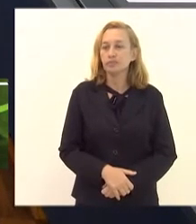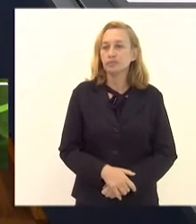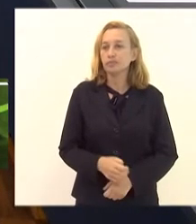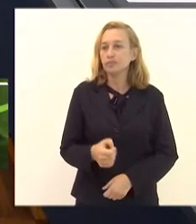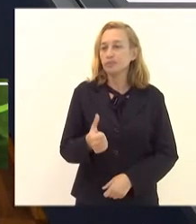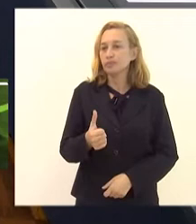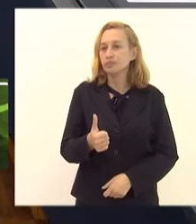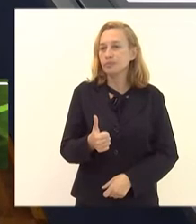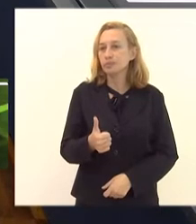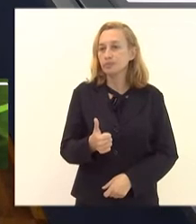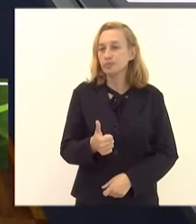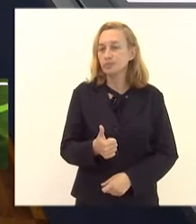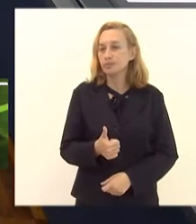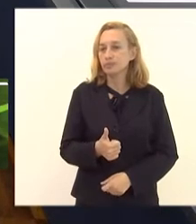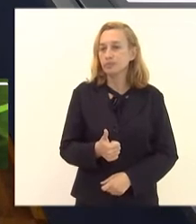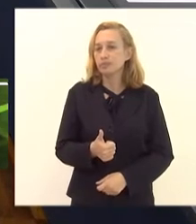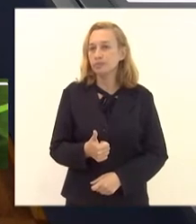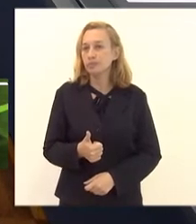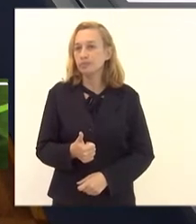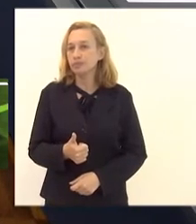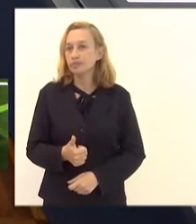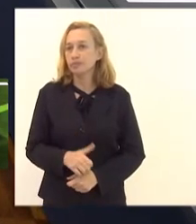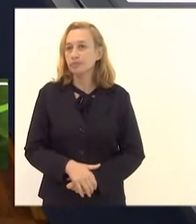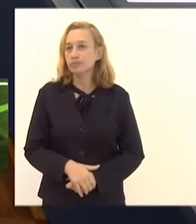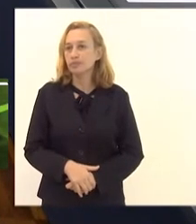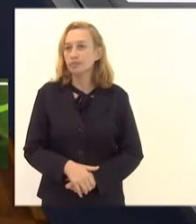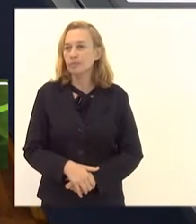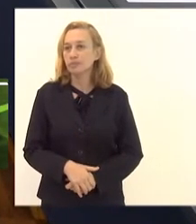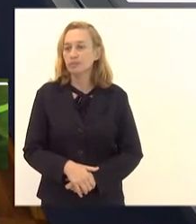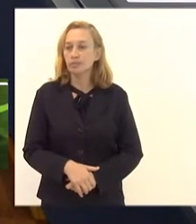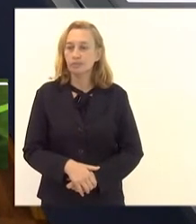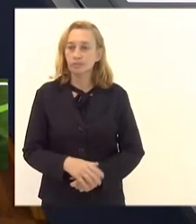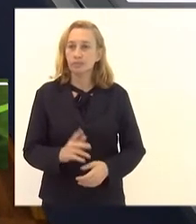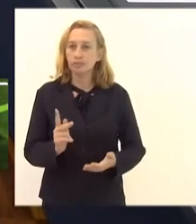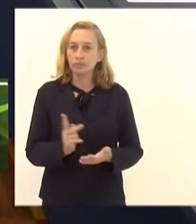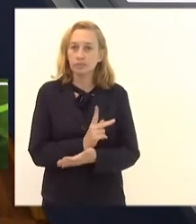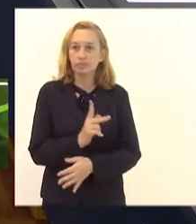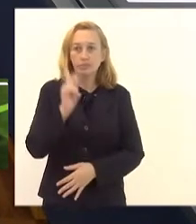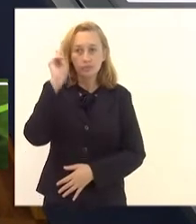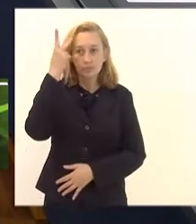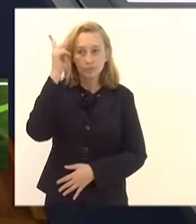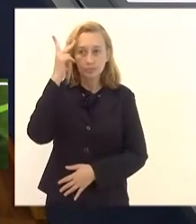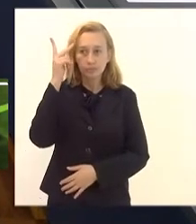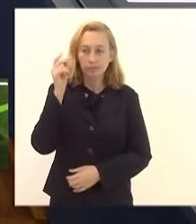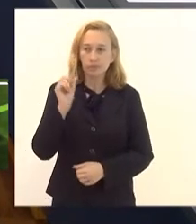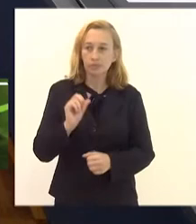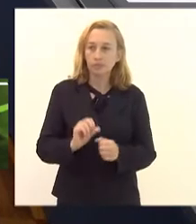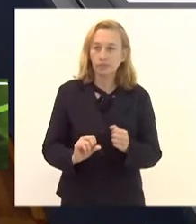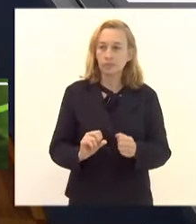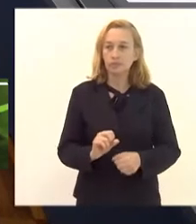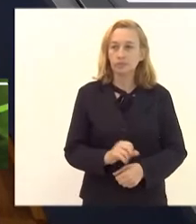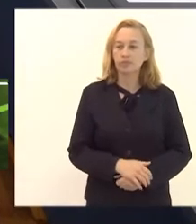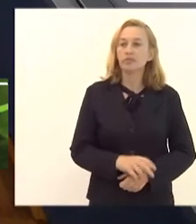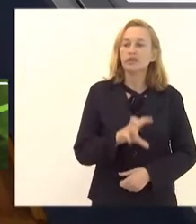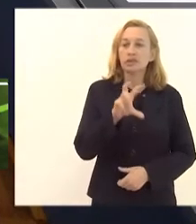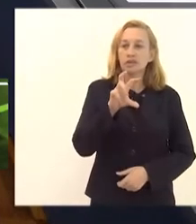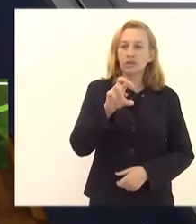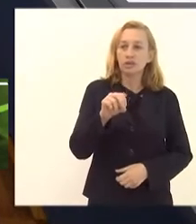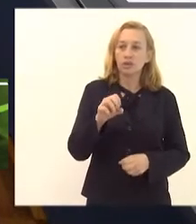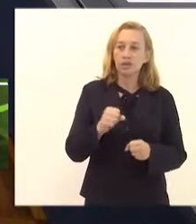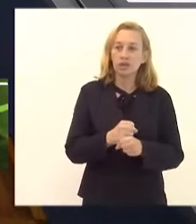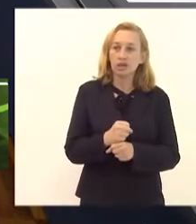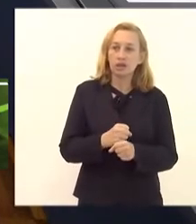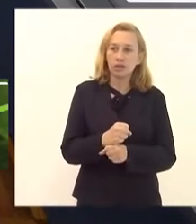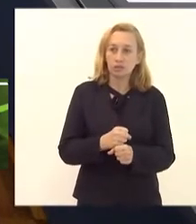quase que em desacordo de um levantamento histórico que você faça daqui 50 anos para